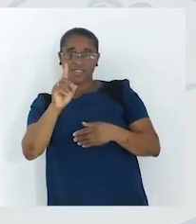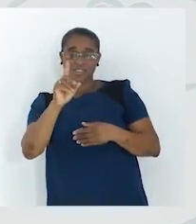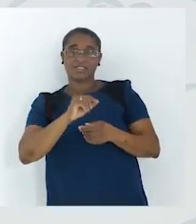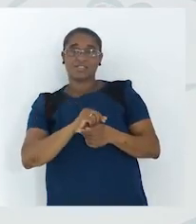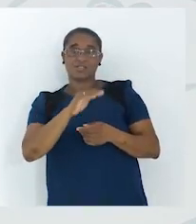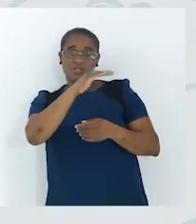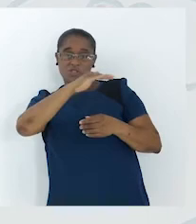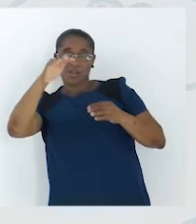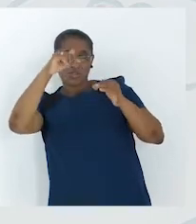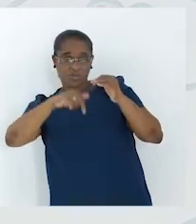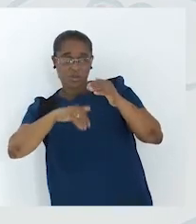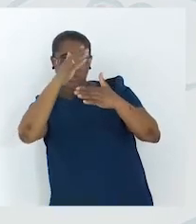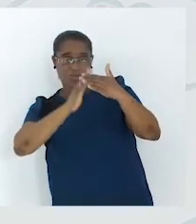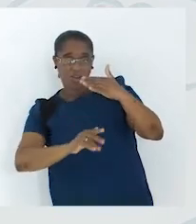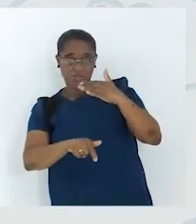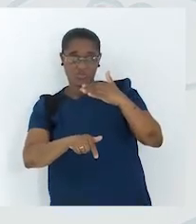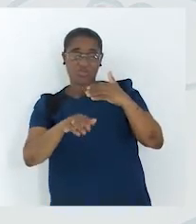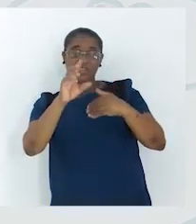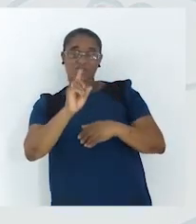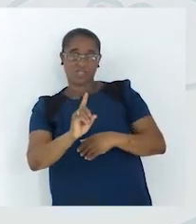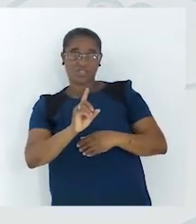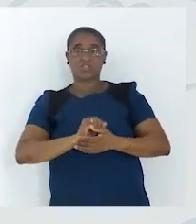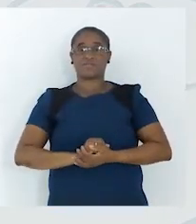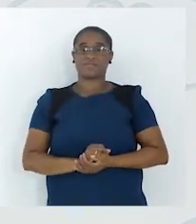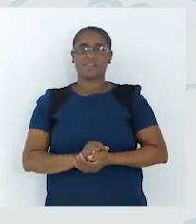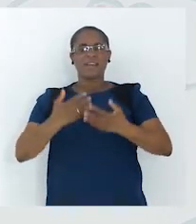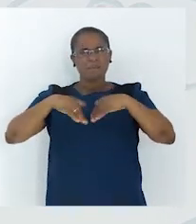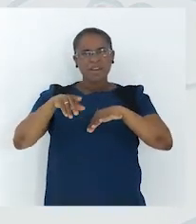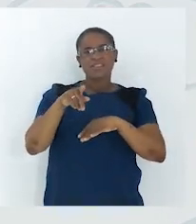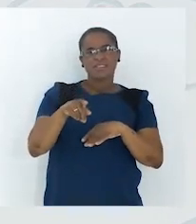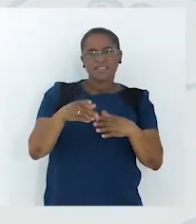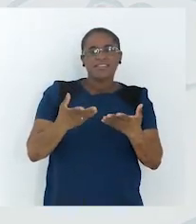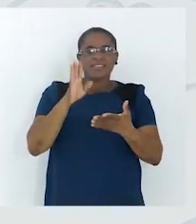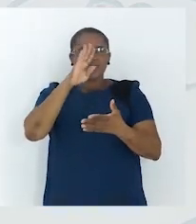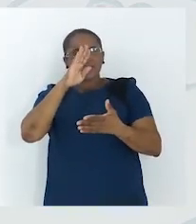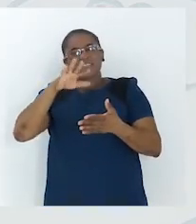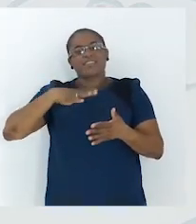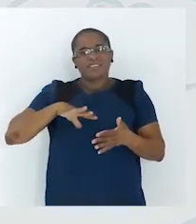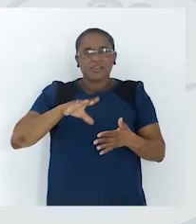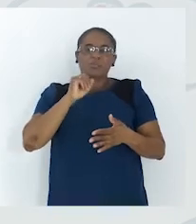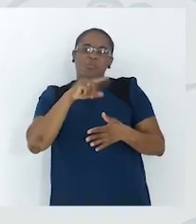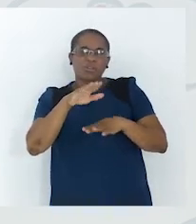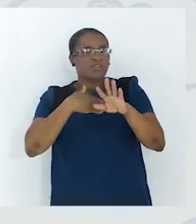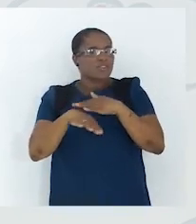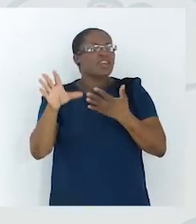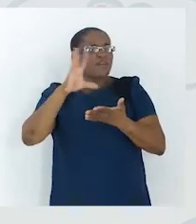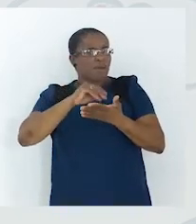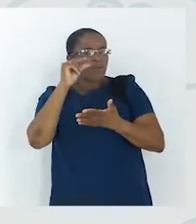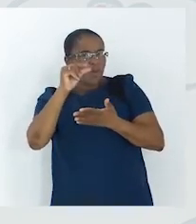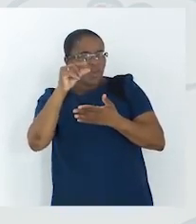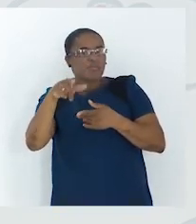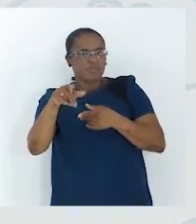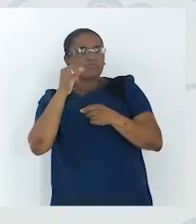questões sobre seis mas aqui ainda Se quisermos podemos dar mais um pequeno